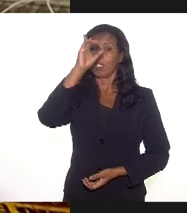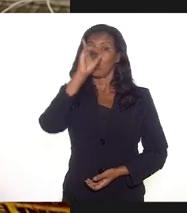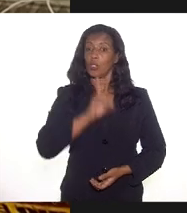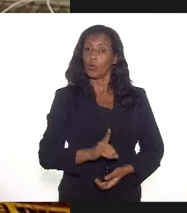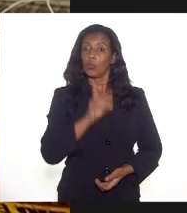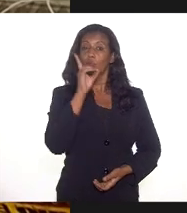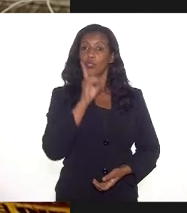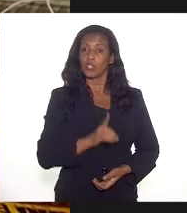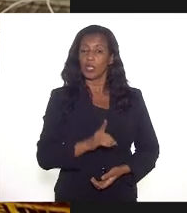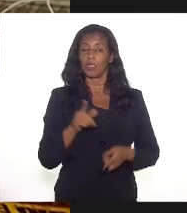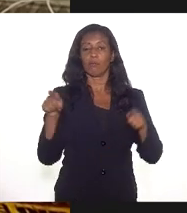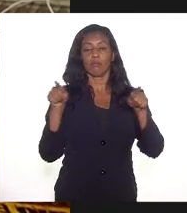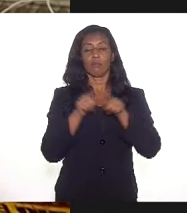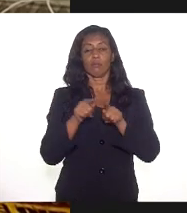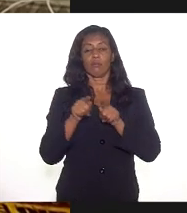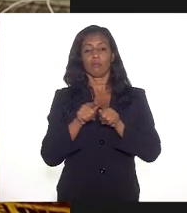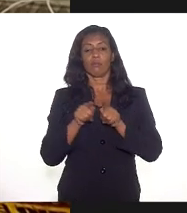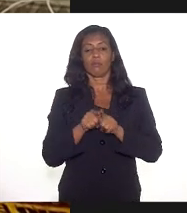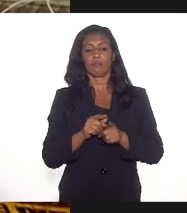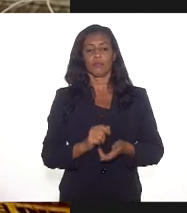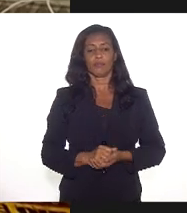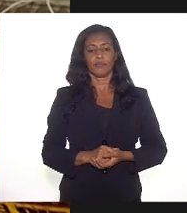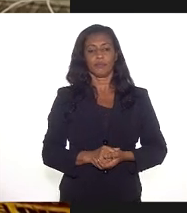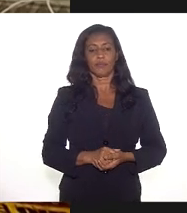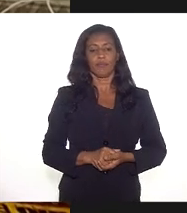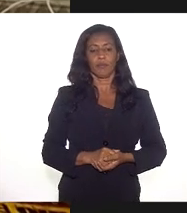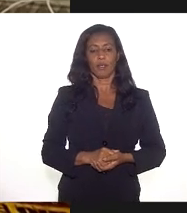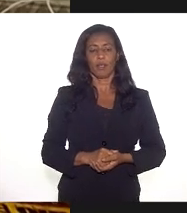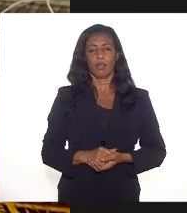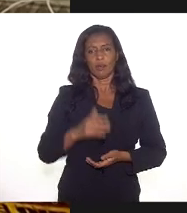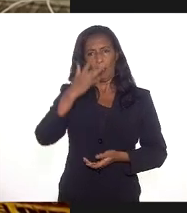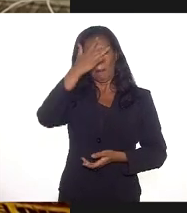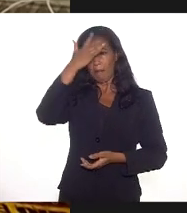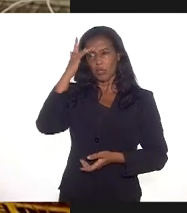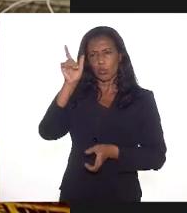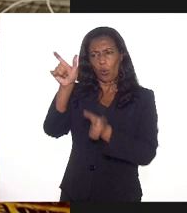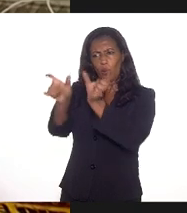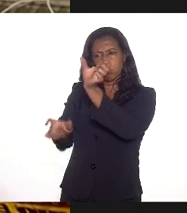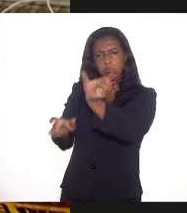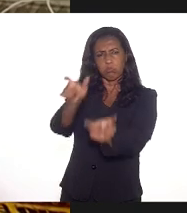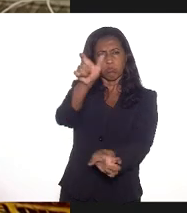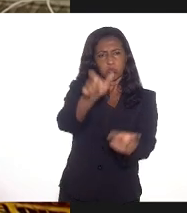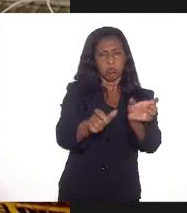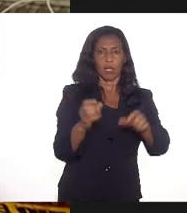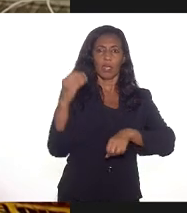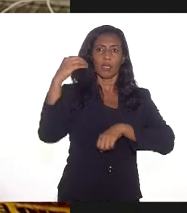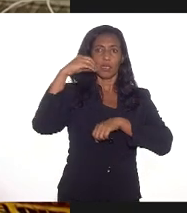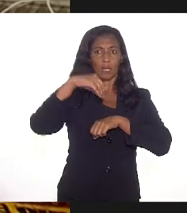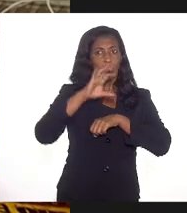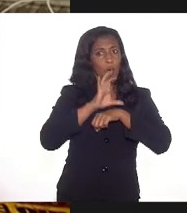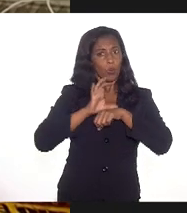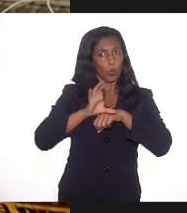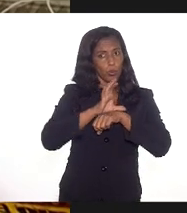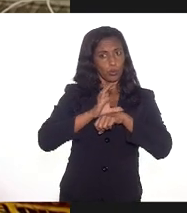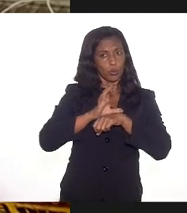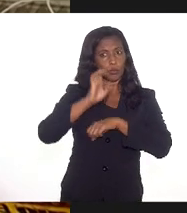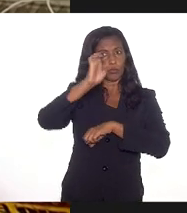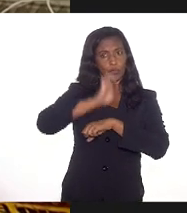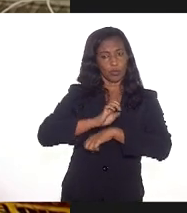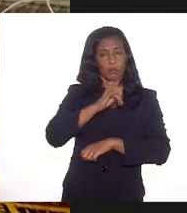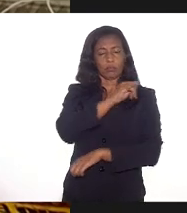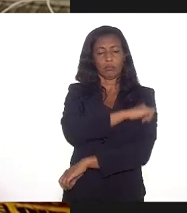à incolumidade das pessoas previsto na Constituição do Estado do Rio de